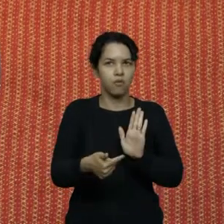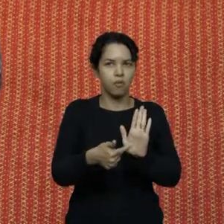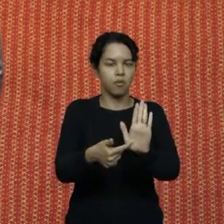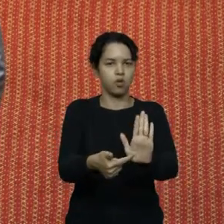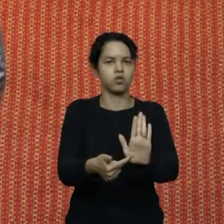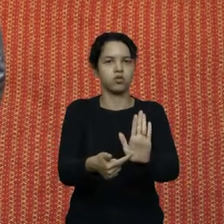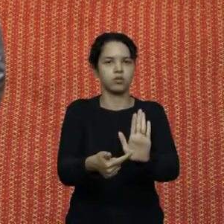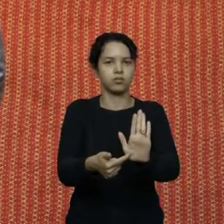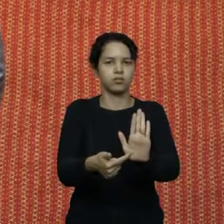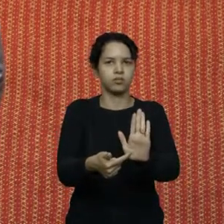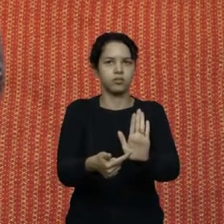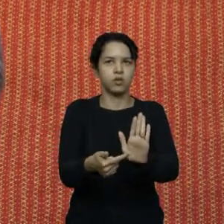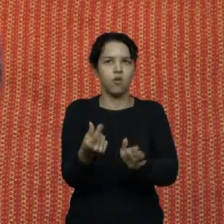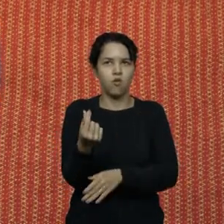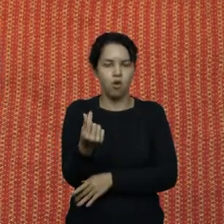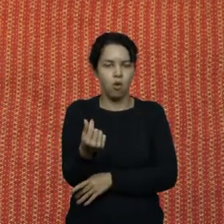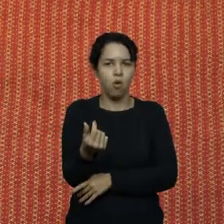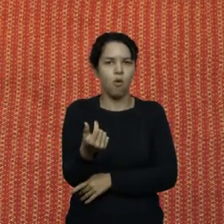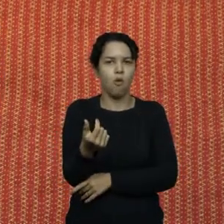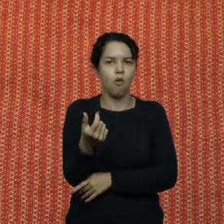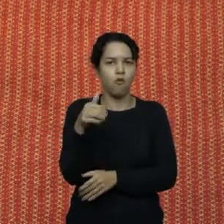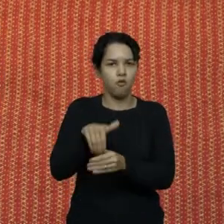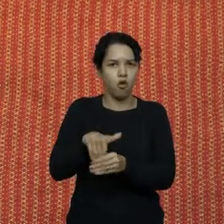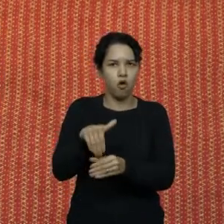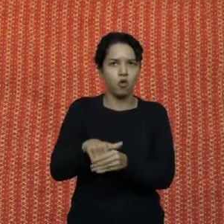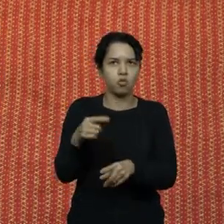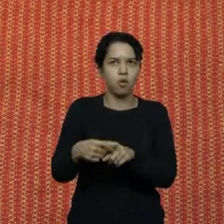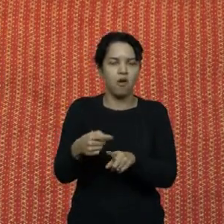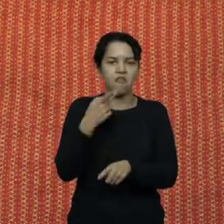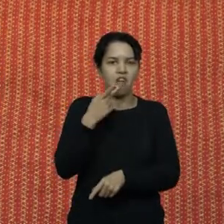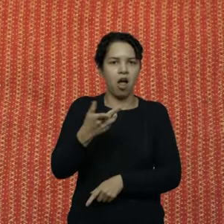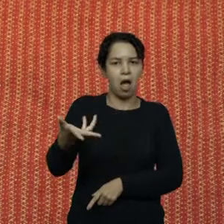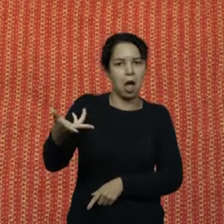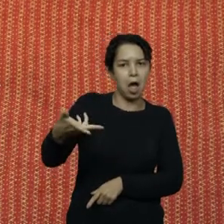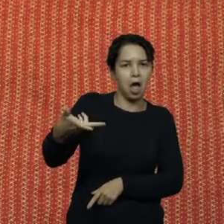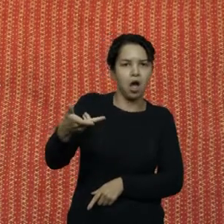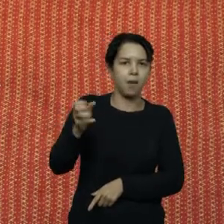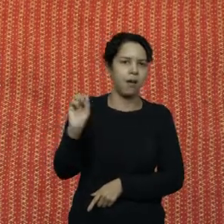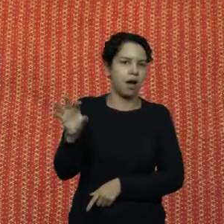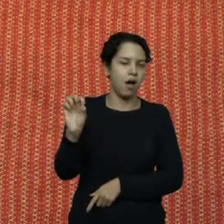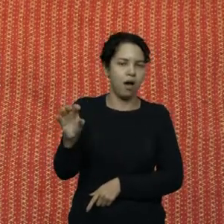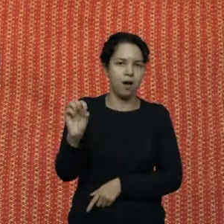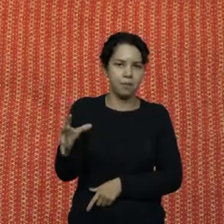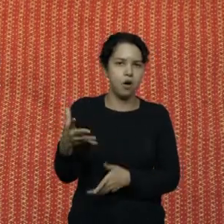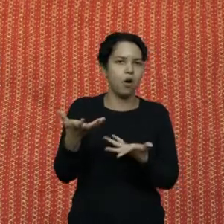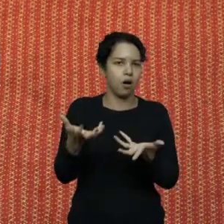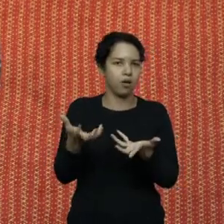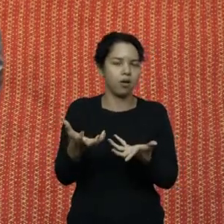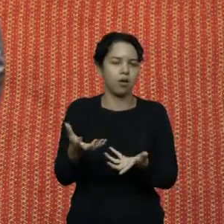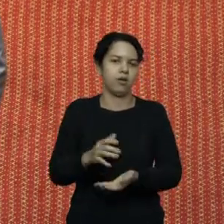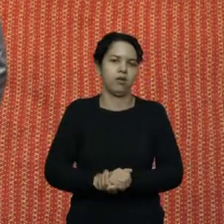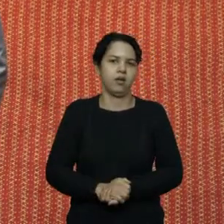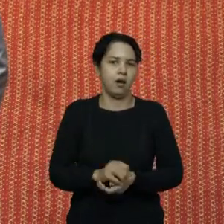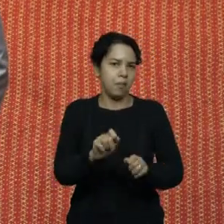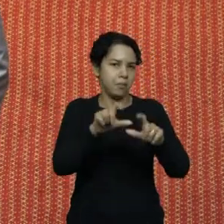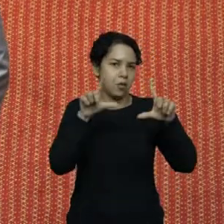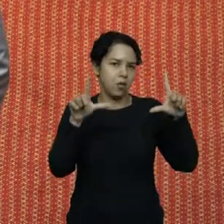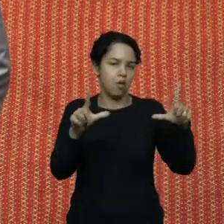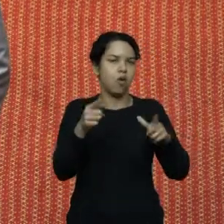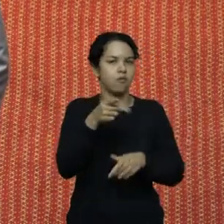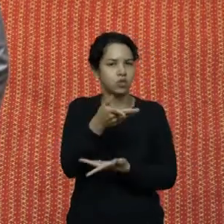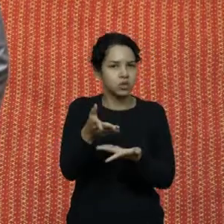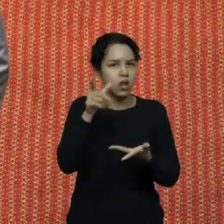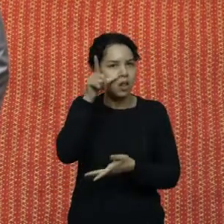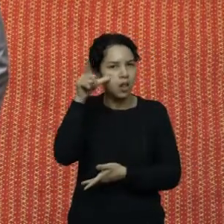tá o valor de um voto porque fazer assim com a mão para poder abrir o painel Deputado Laércio acompanhou a gente ligada um dos votos